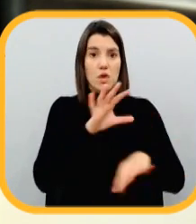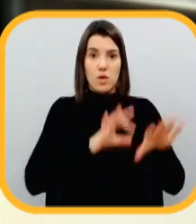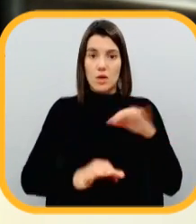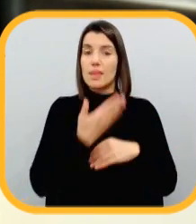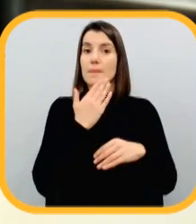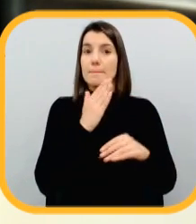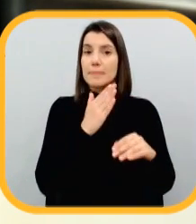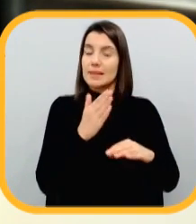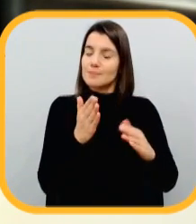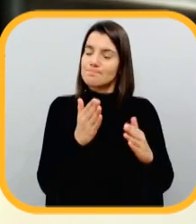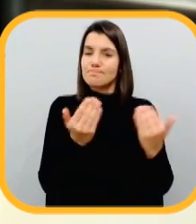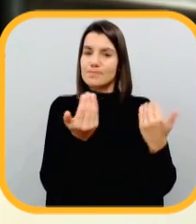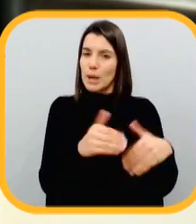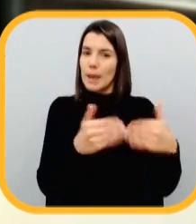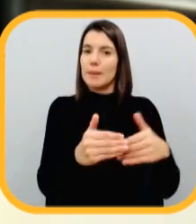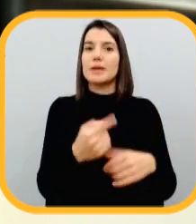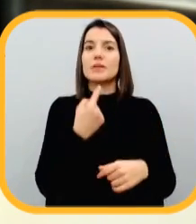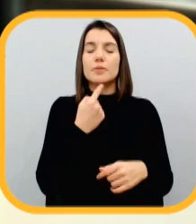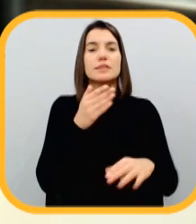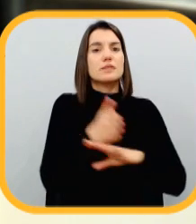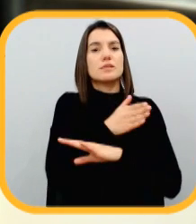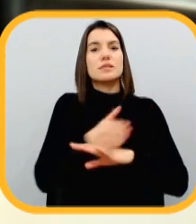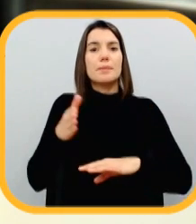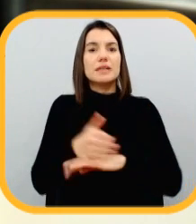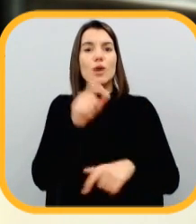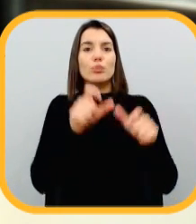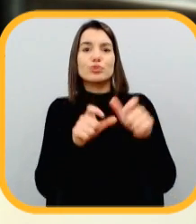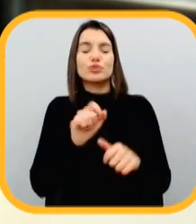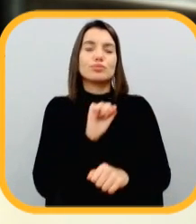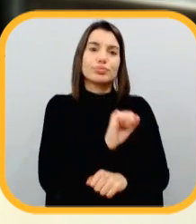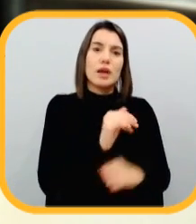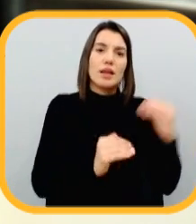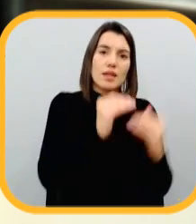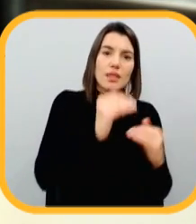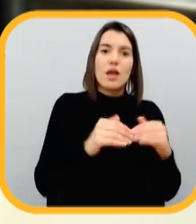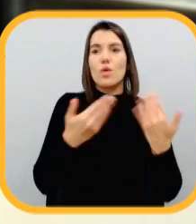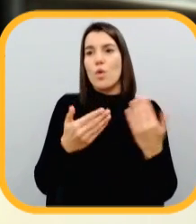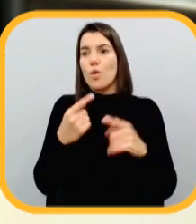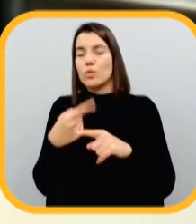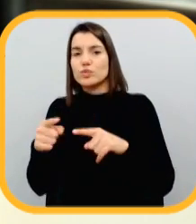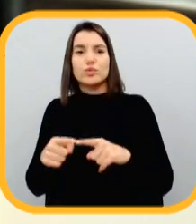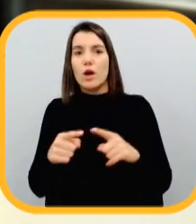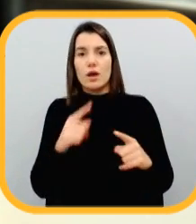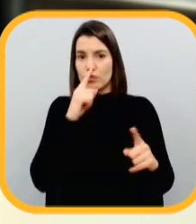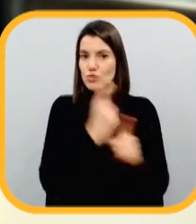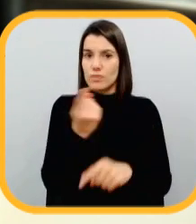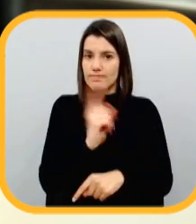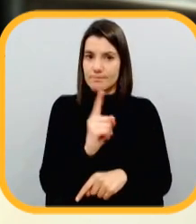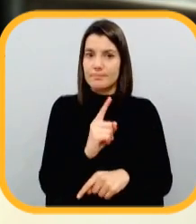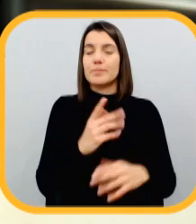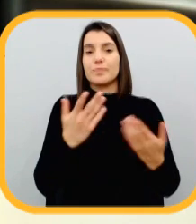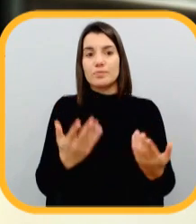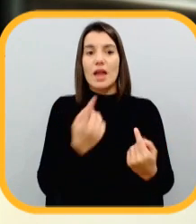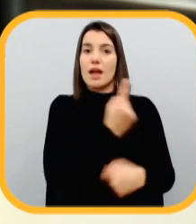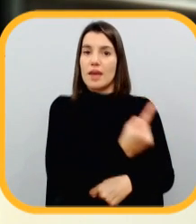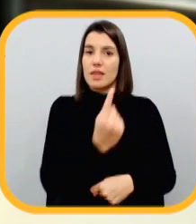aleatória estratificada é mais restrita e consiste na divisão em subpopulações, que não se sobrepõem. Daí é